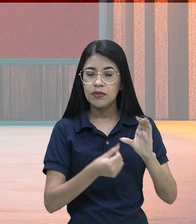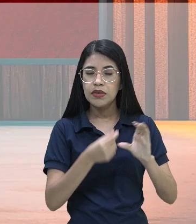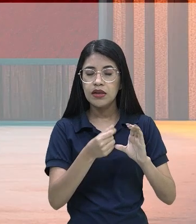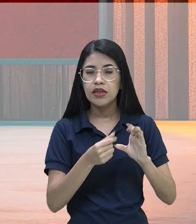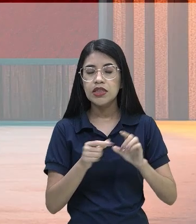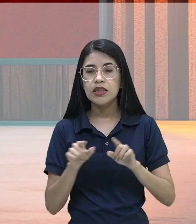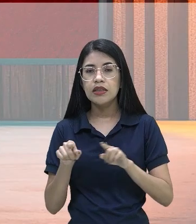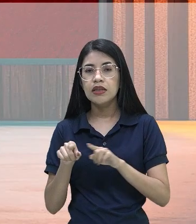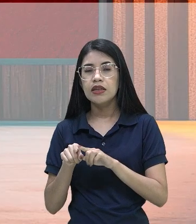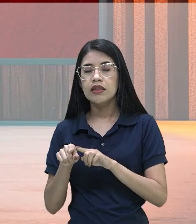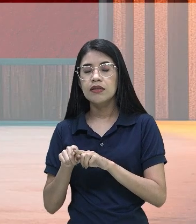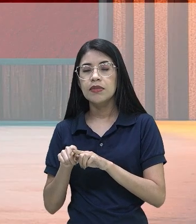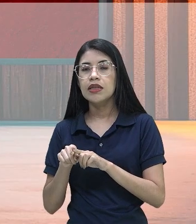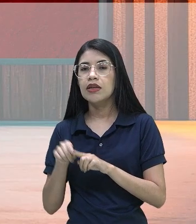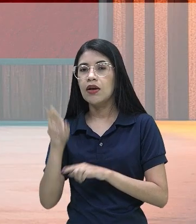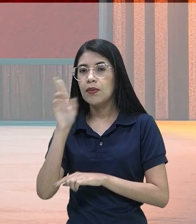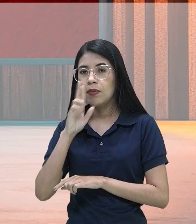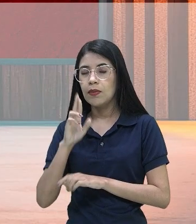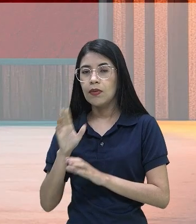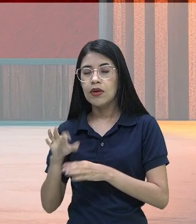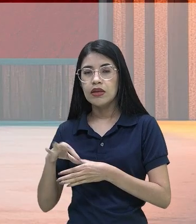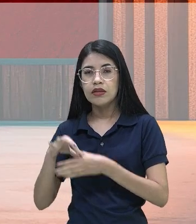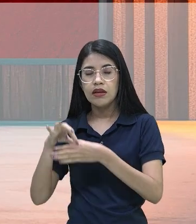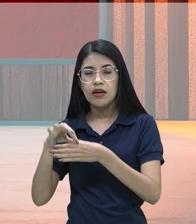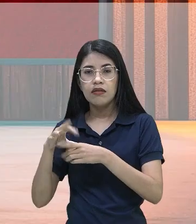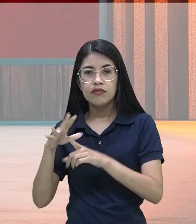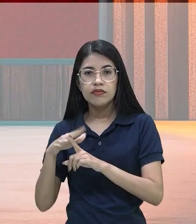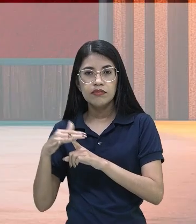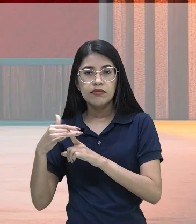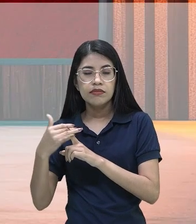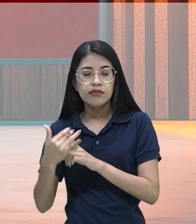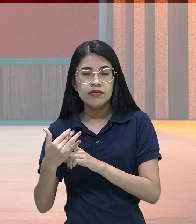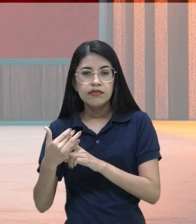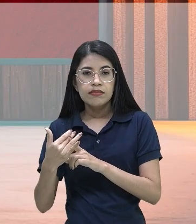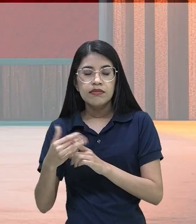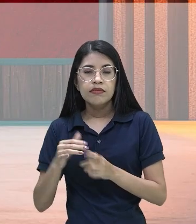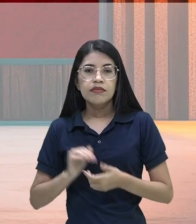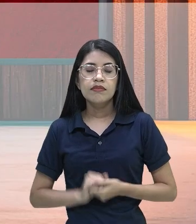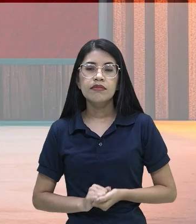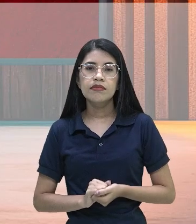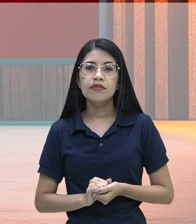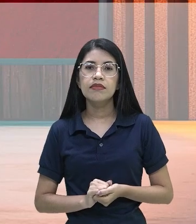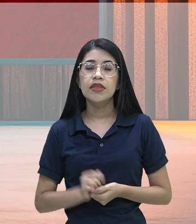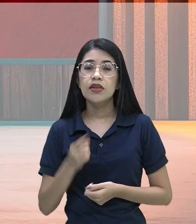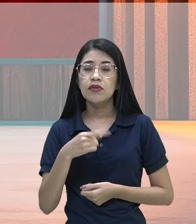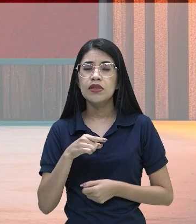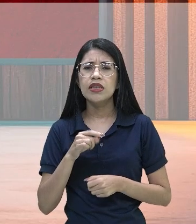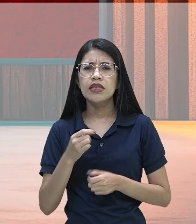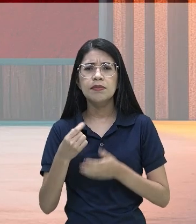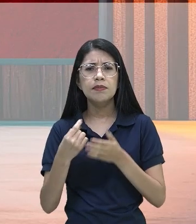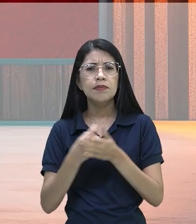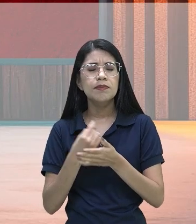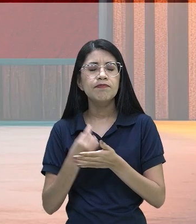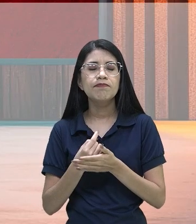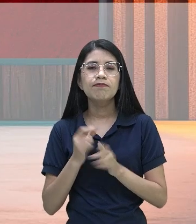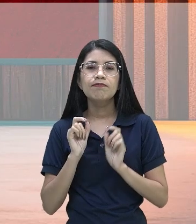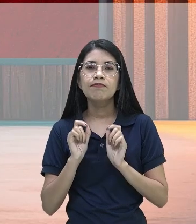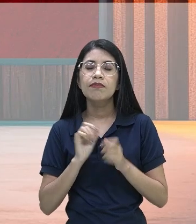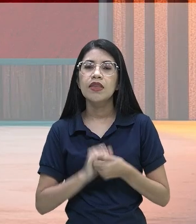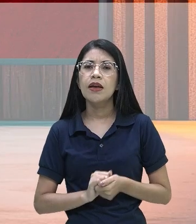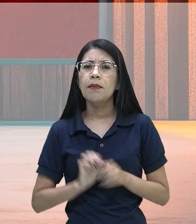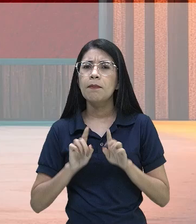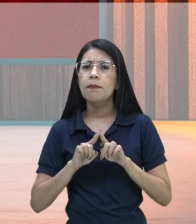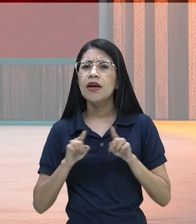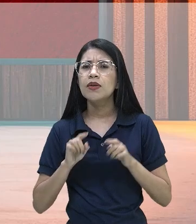e a União Soviética liderava o bloco socialista, certo? E aí vocês devem estar se perguntando aí, professor, o que